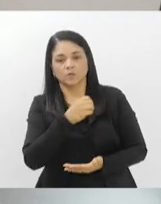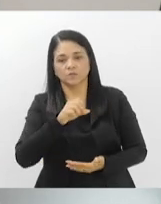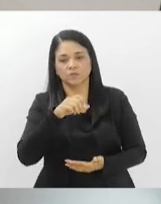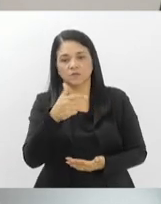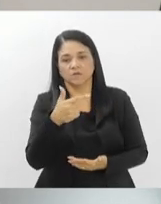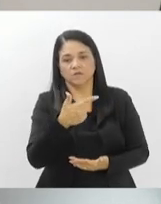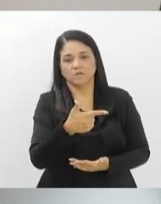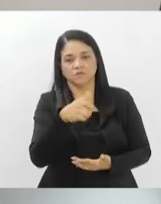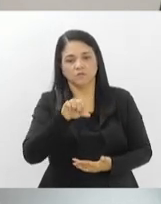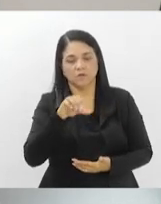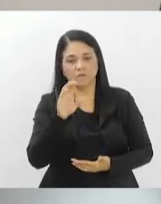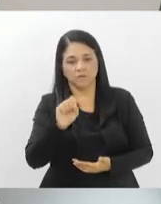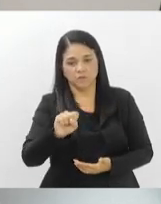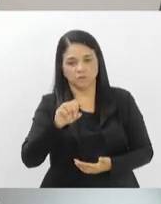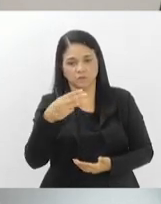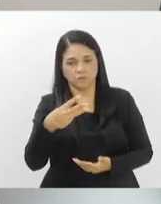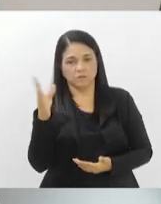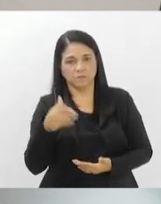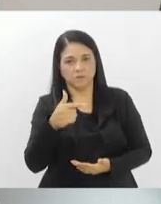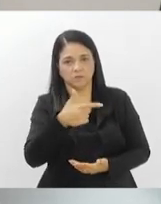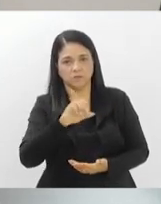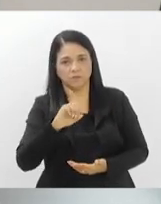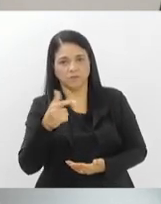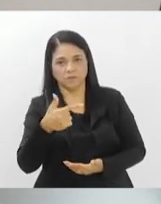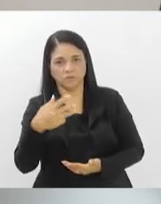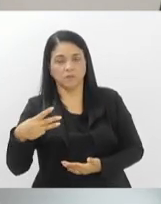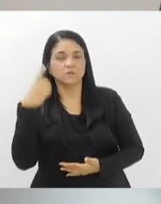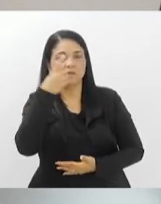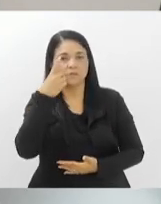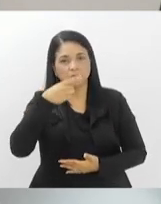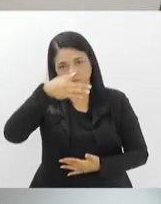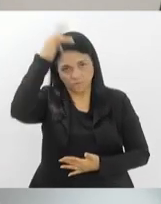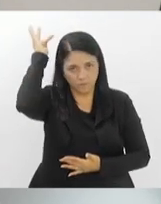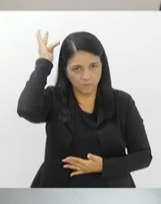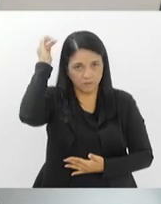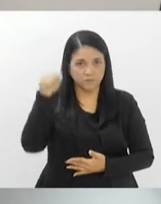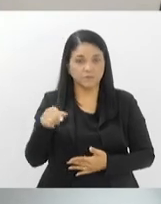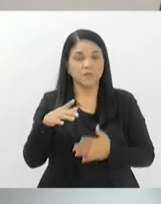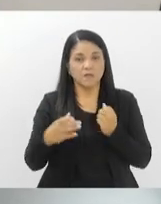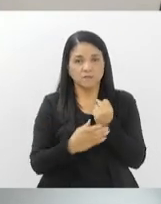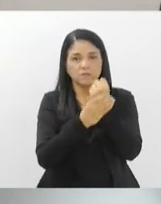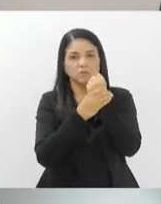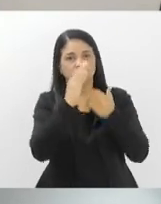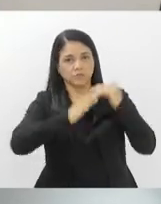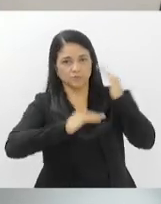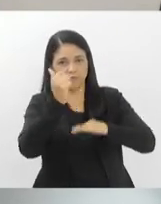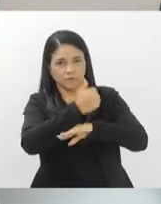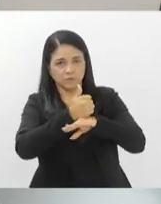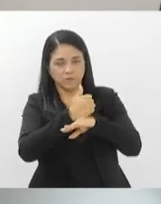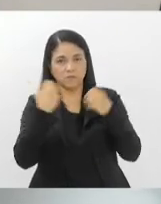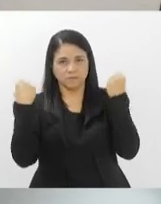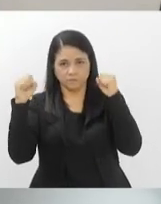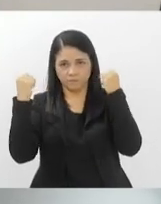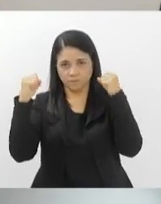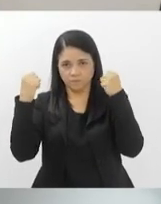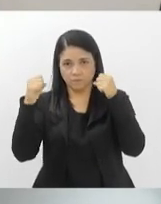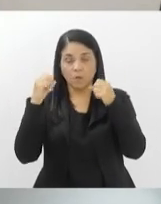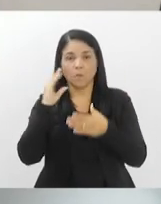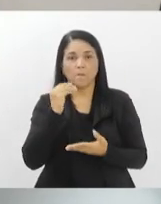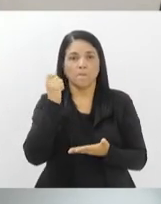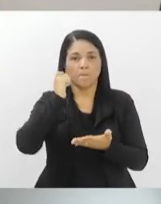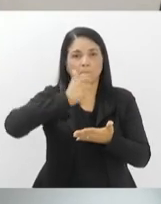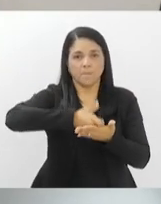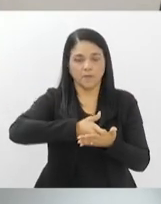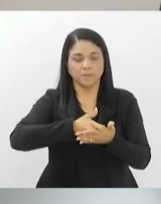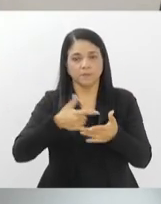de lei 2983 de 24, de autoria do deputado Fred Pacheco, que assegura aos profissionais de educação física o pagamento de